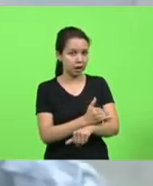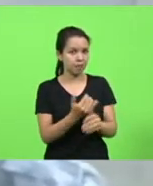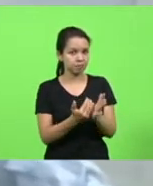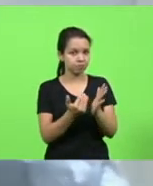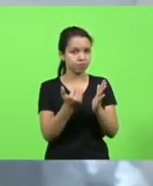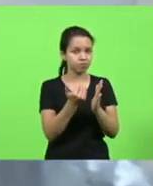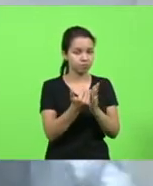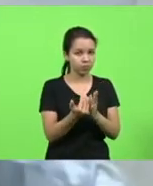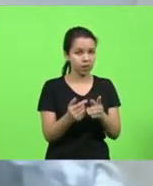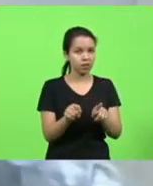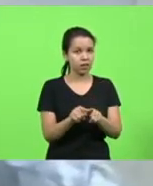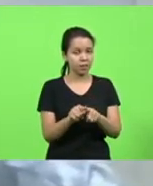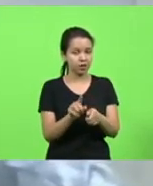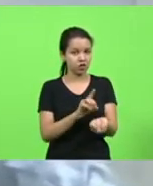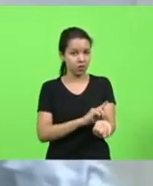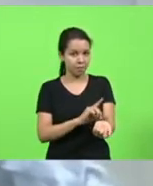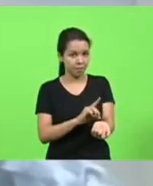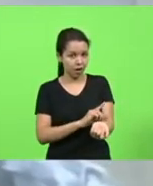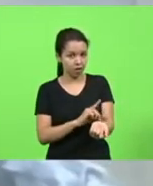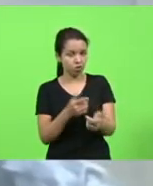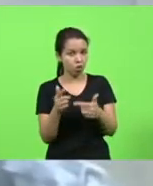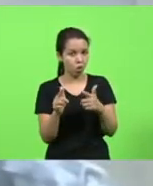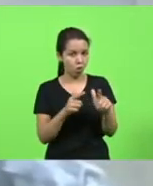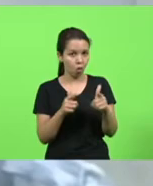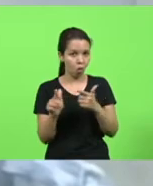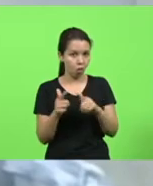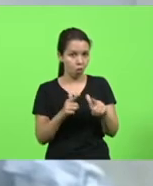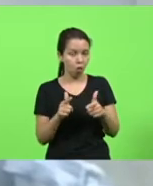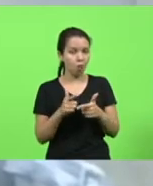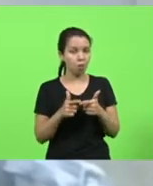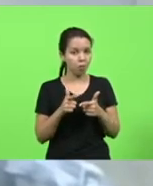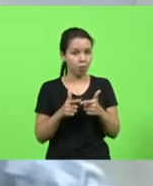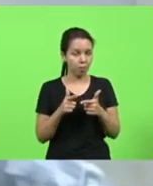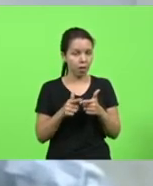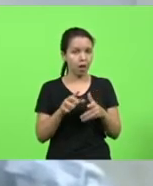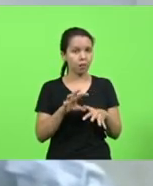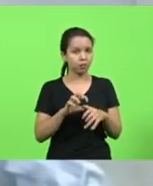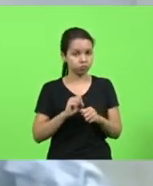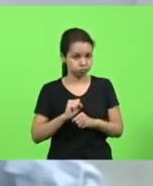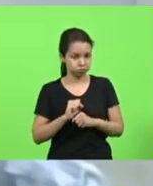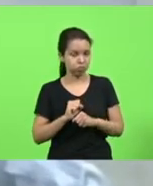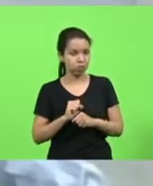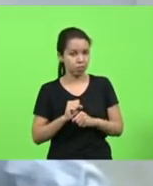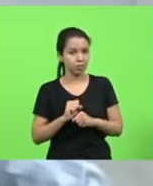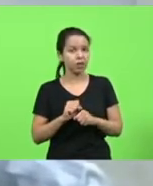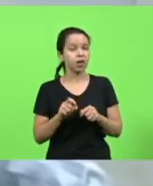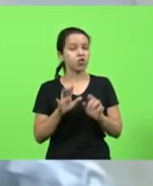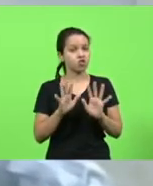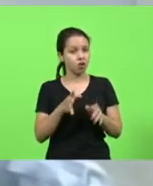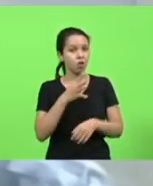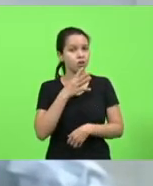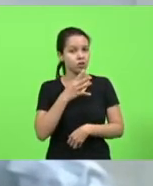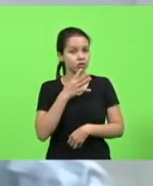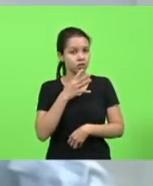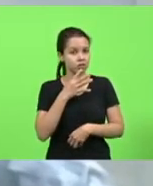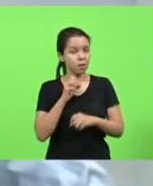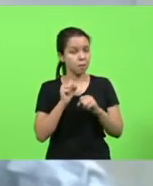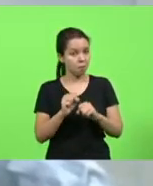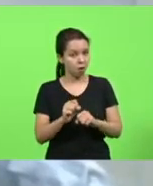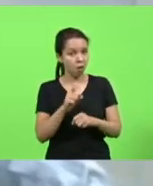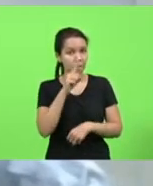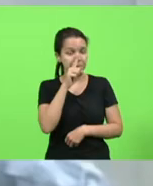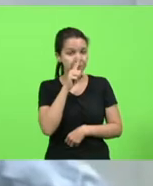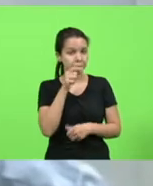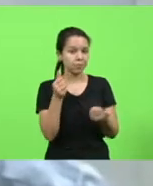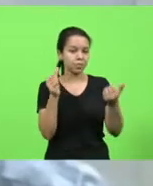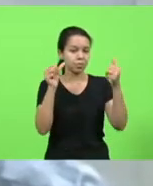infecções sabidamente já conhecidas, listadas como fatores de risco para o COVID-19 à